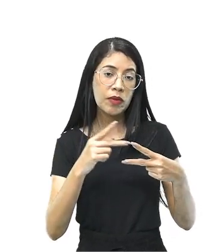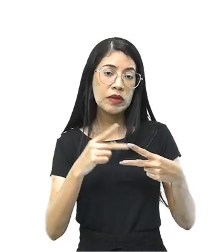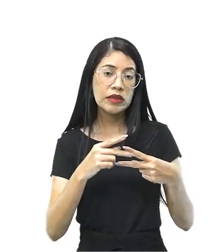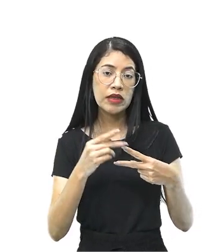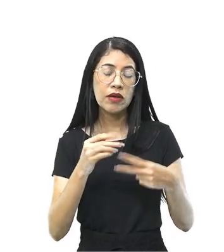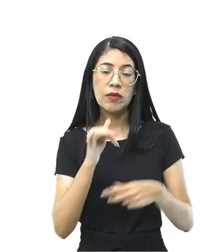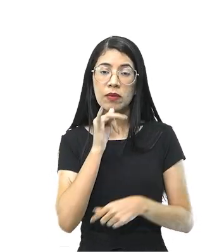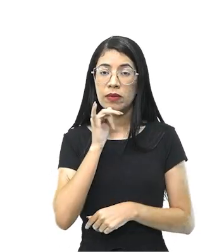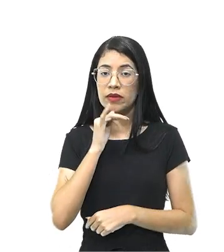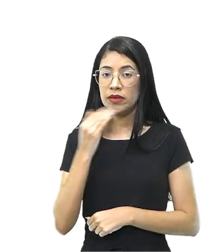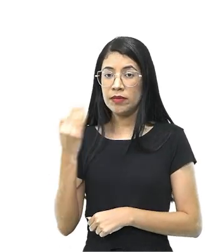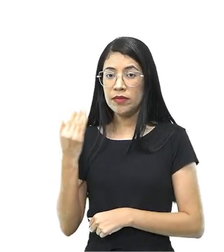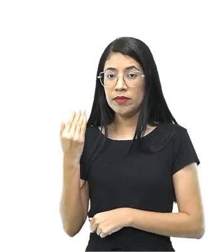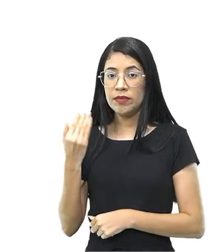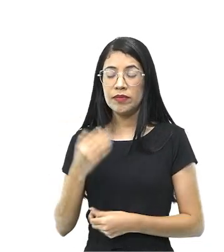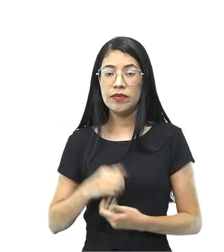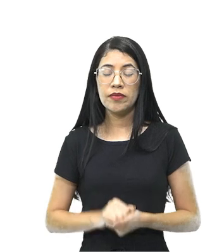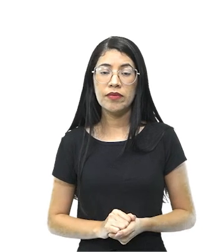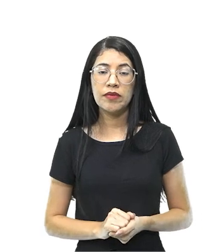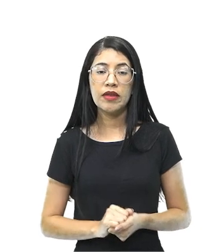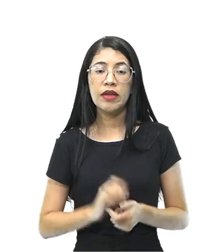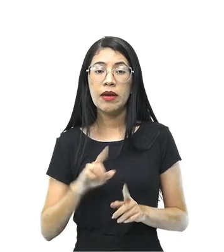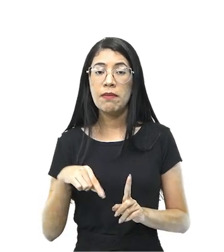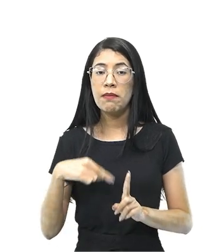ó, e um